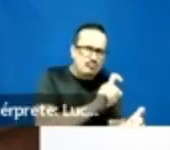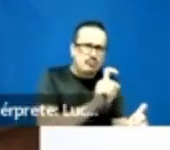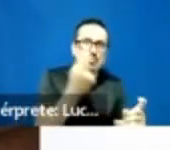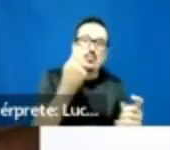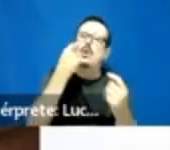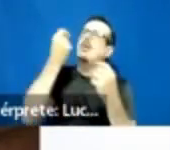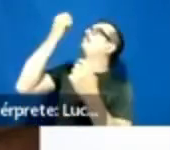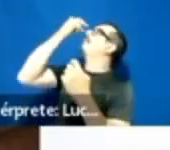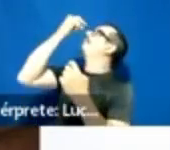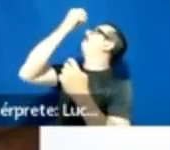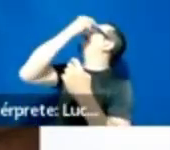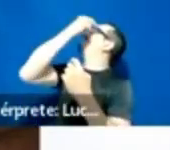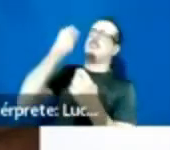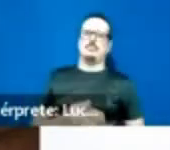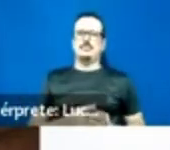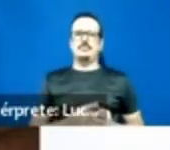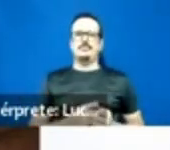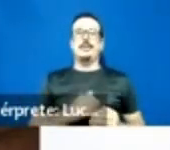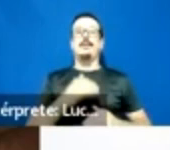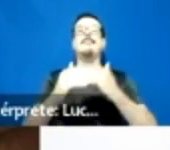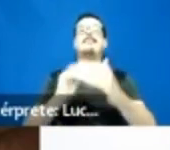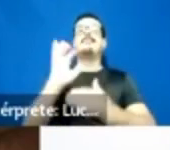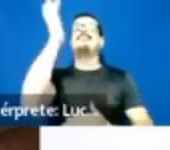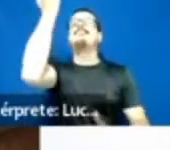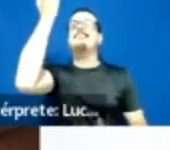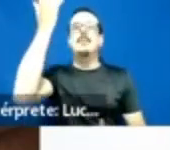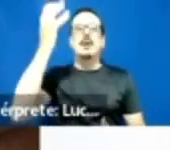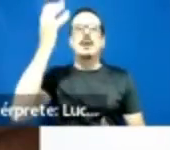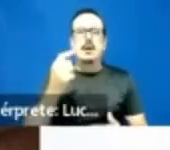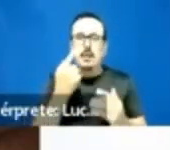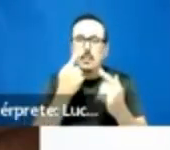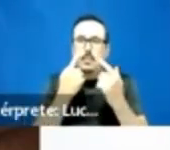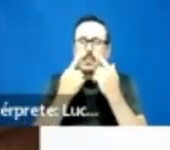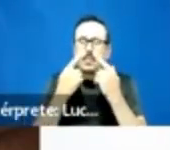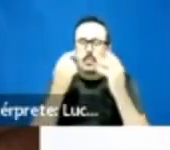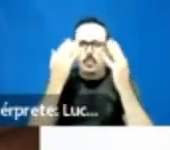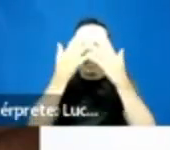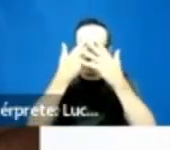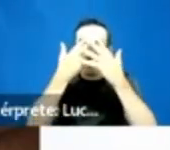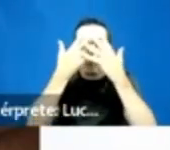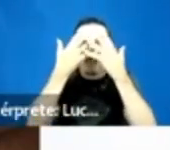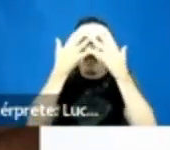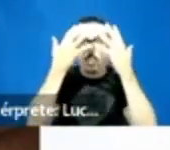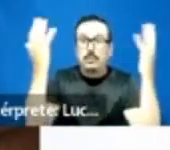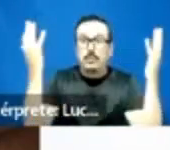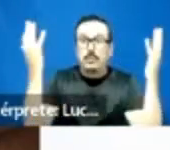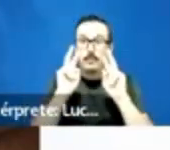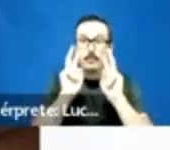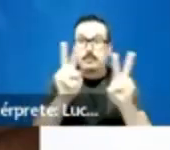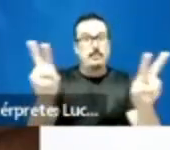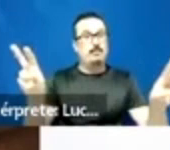silocimol. Veja as fotos abaixo, como que a visão dele foi recuperada. Extraordinário, você não